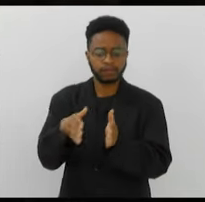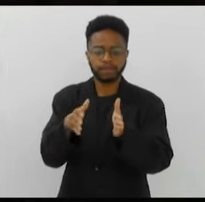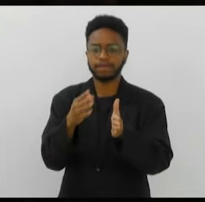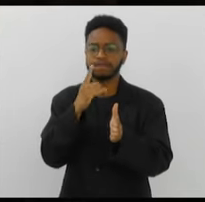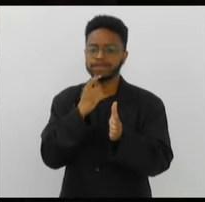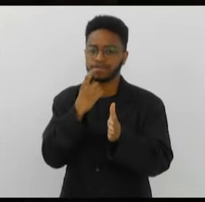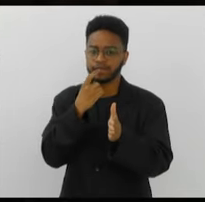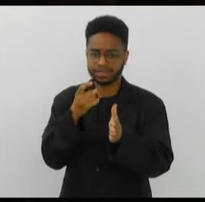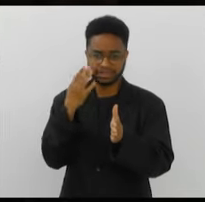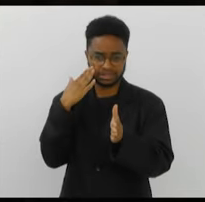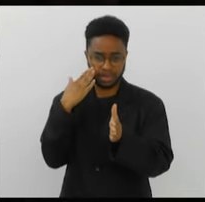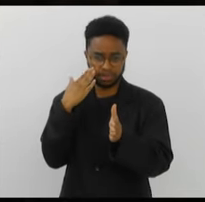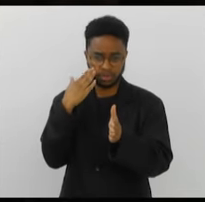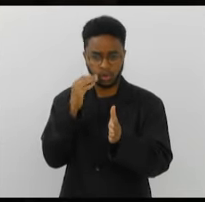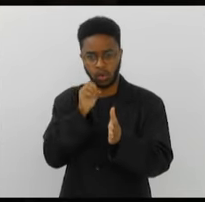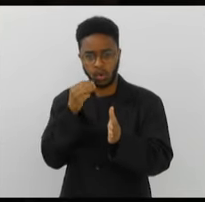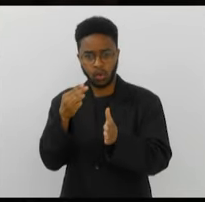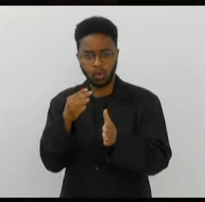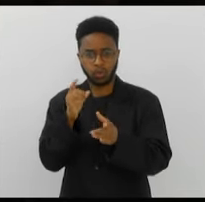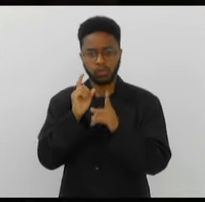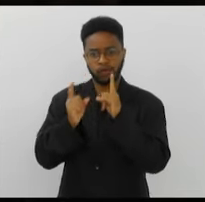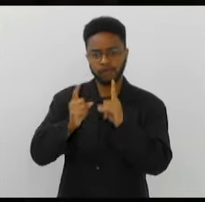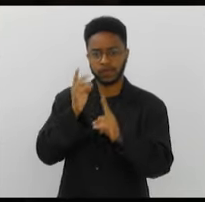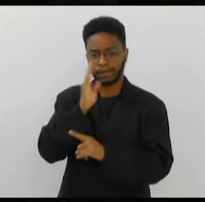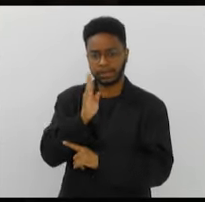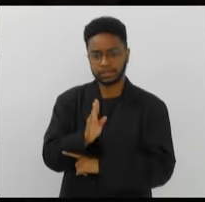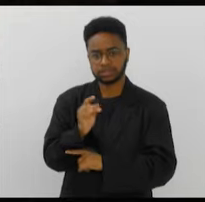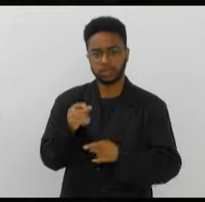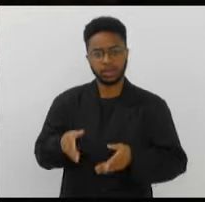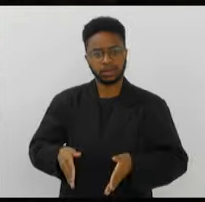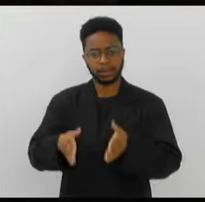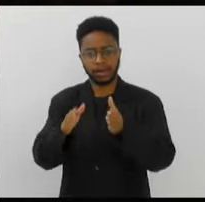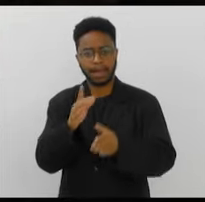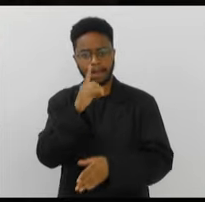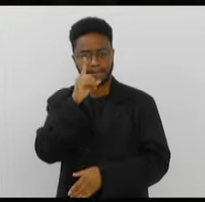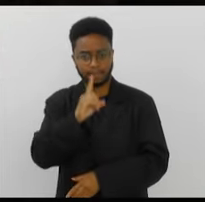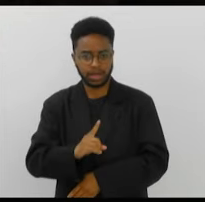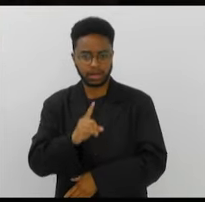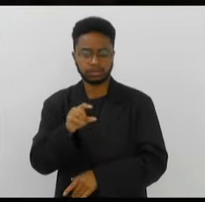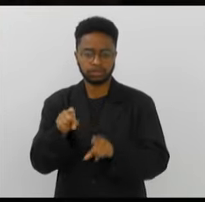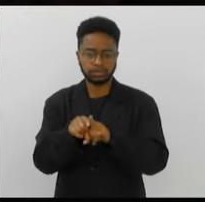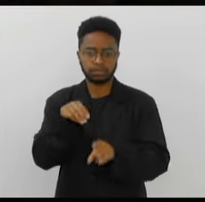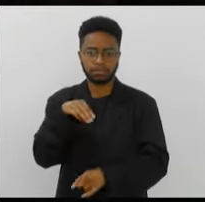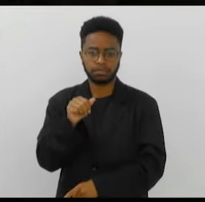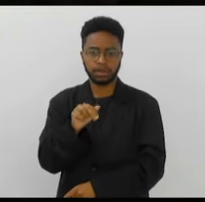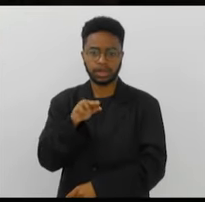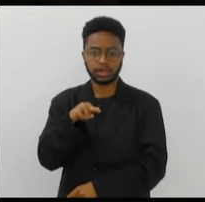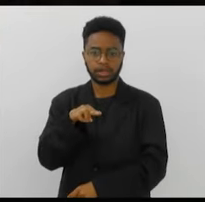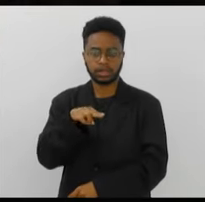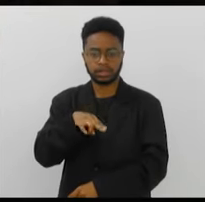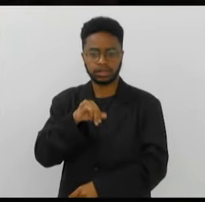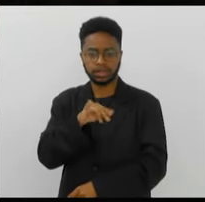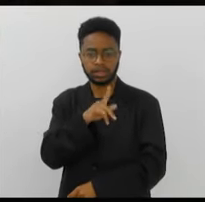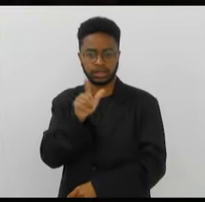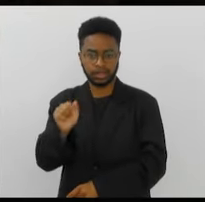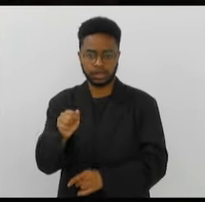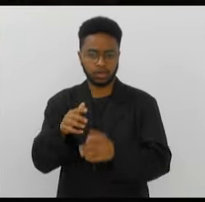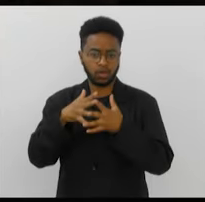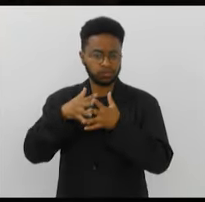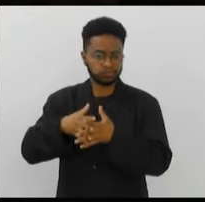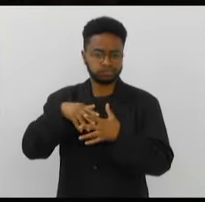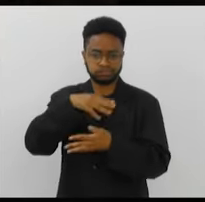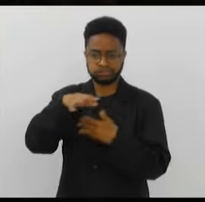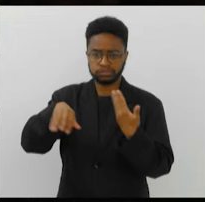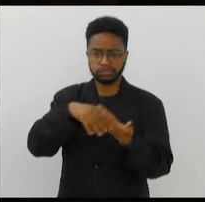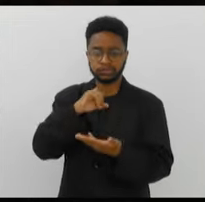linha vermelha, passar pela Avenida Brasil, pela linha amarela, pela Manilha. Está um caos. Você atravessou a ponte